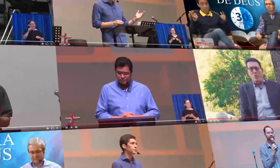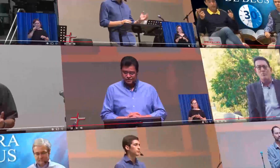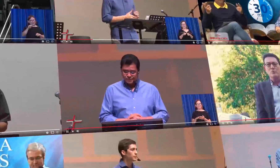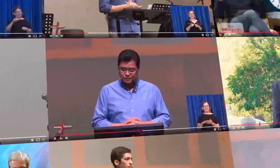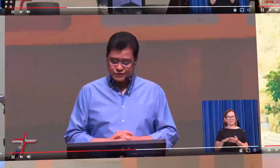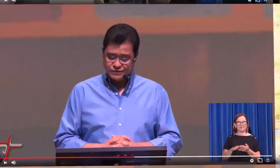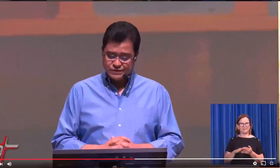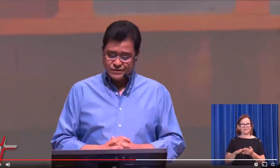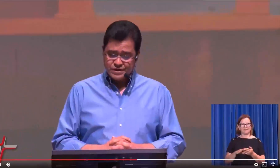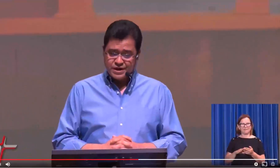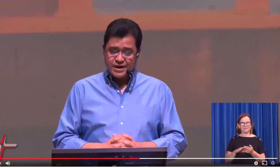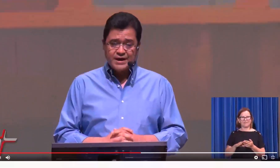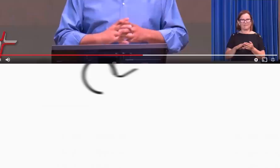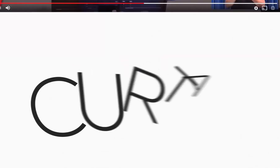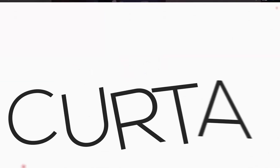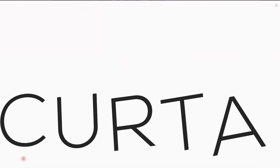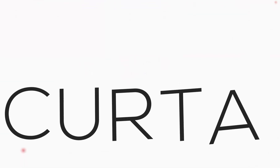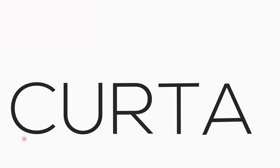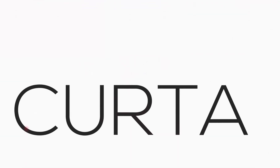The The The